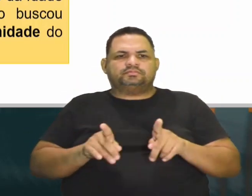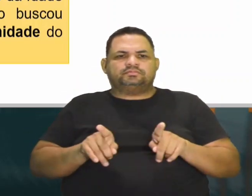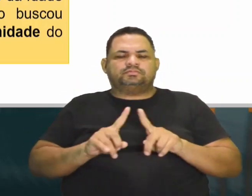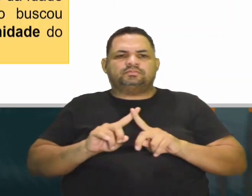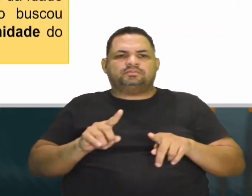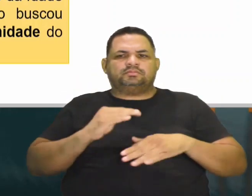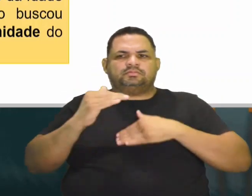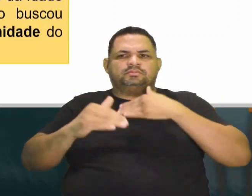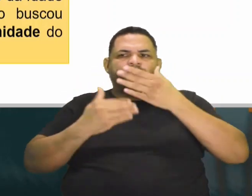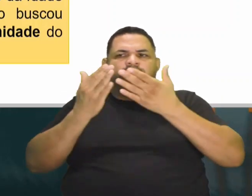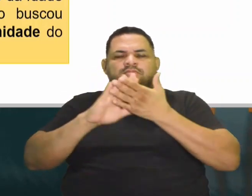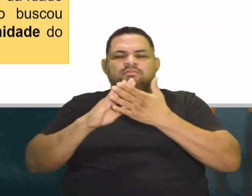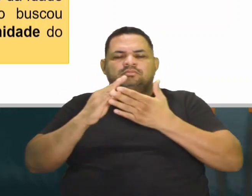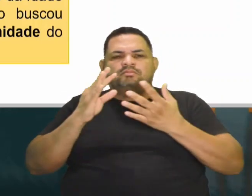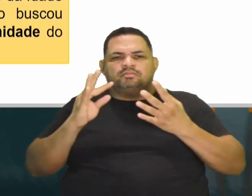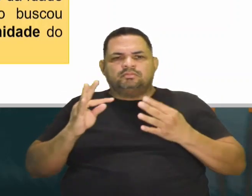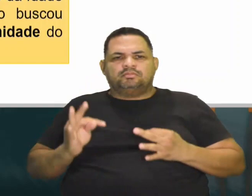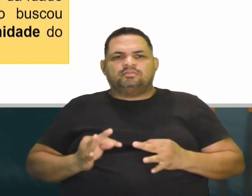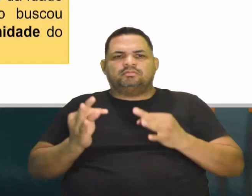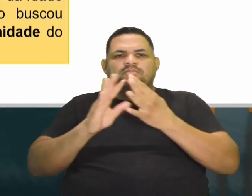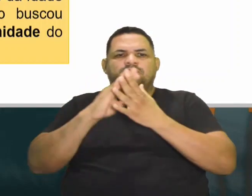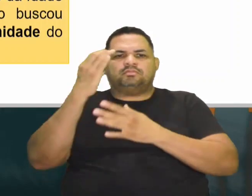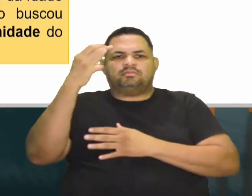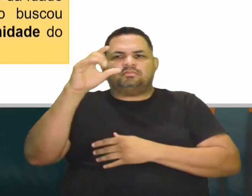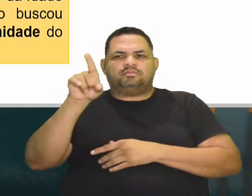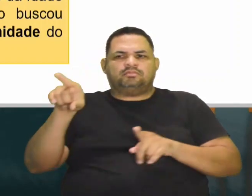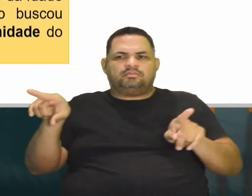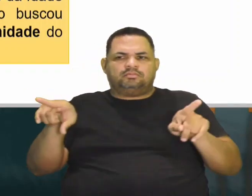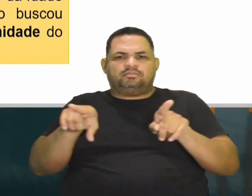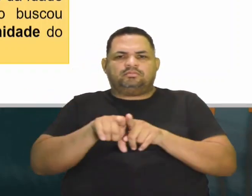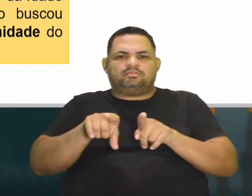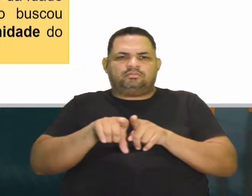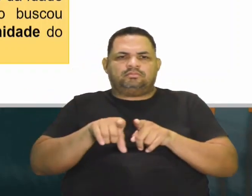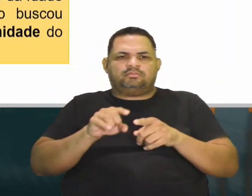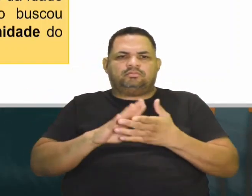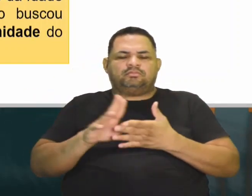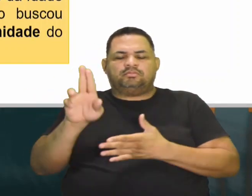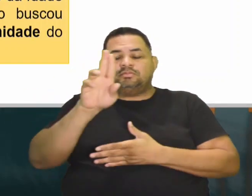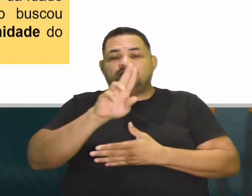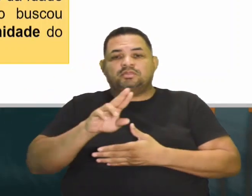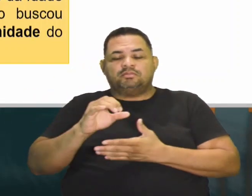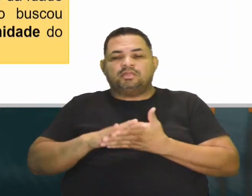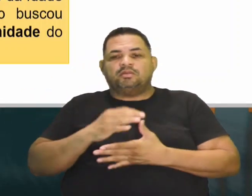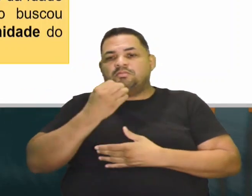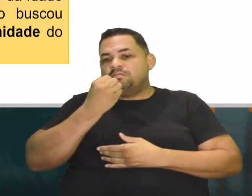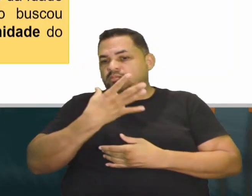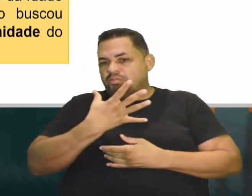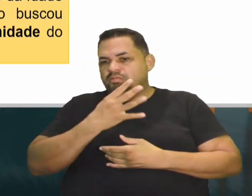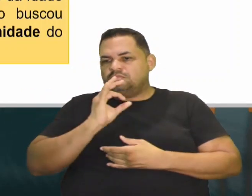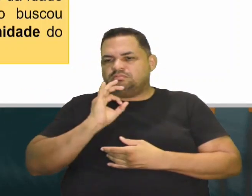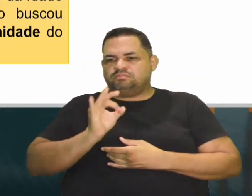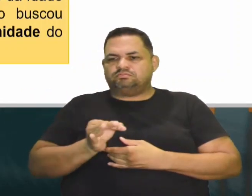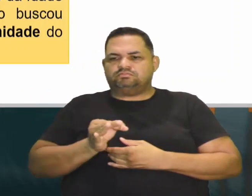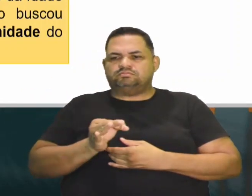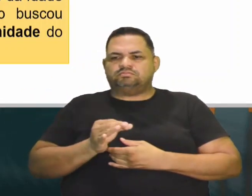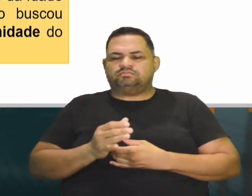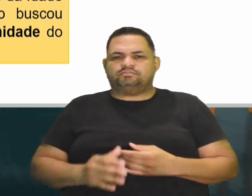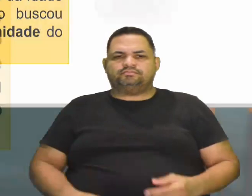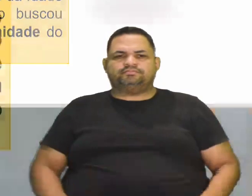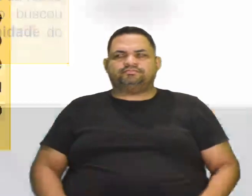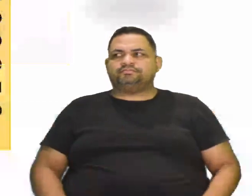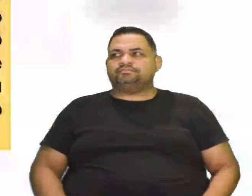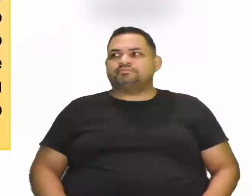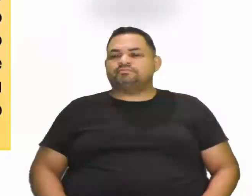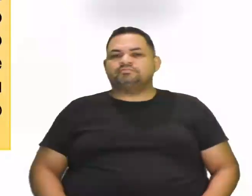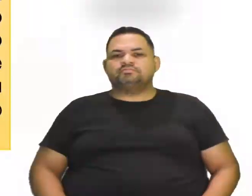desenvolvimento tecnológico, científico, também pode ser usado para o bem, certo? Então, vamos lá, vamos ver o